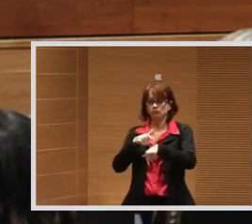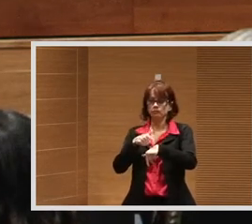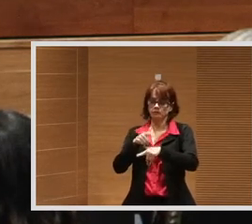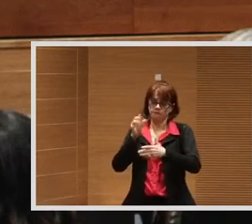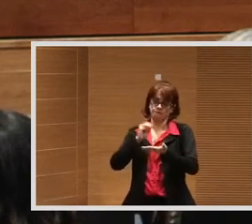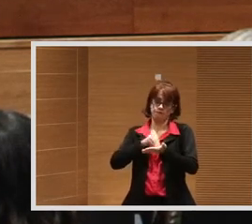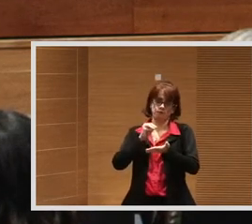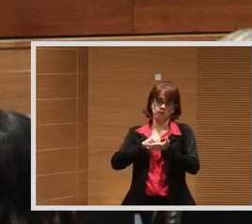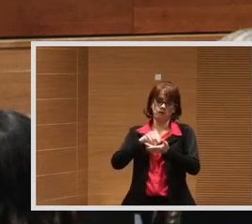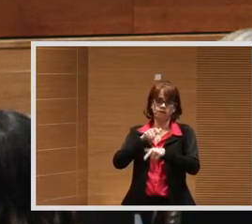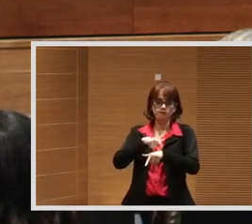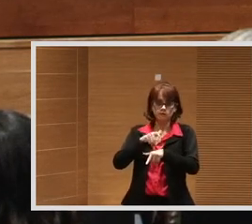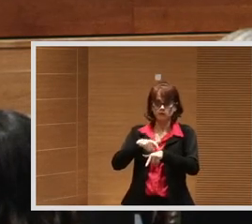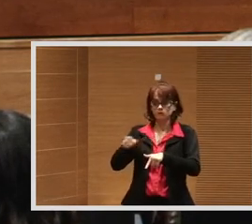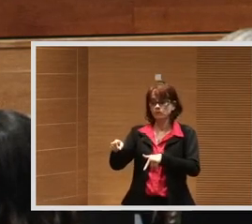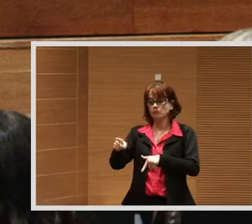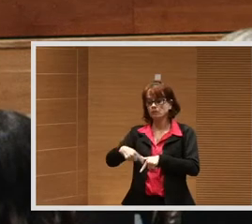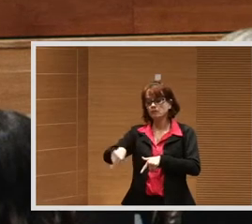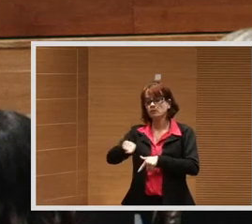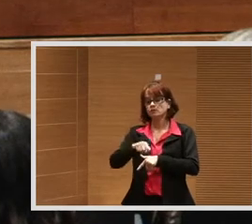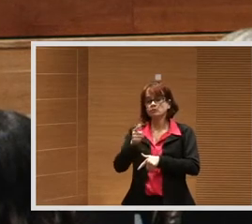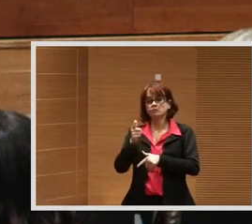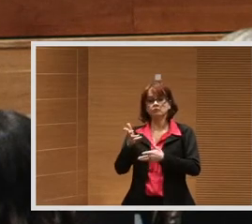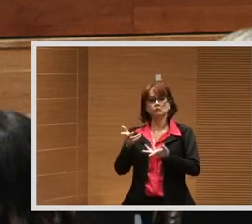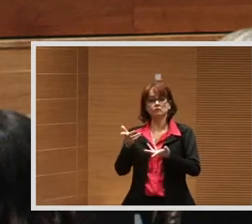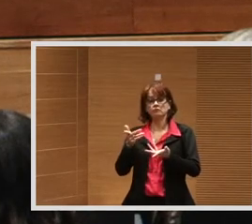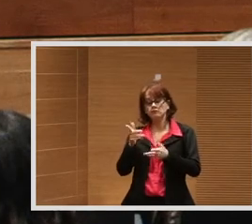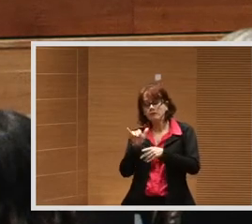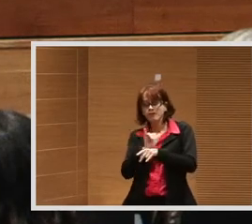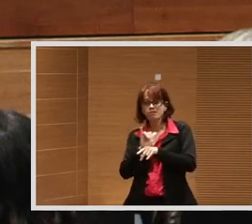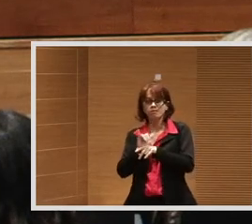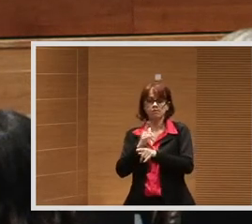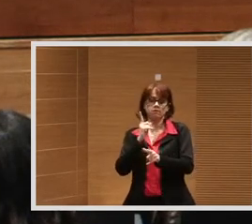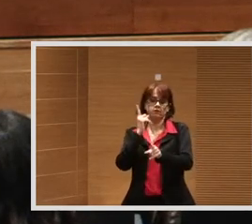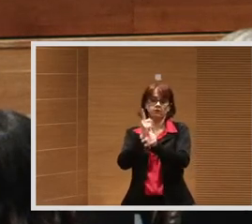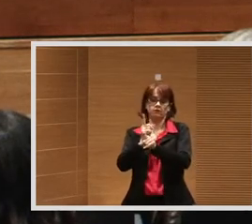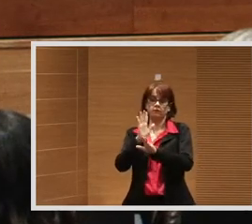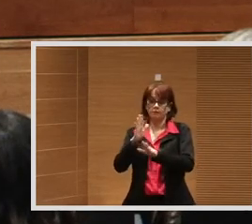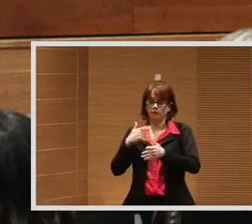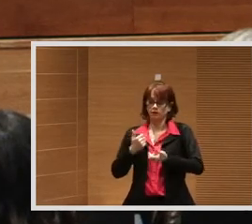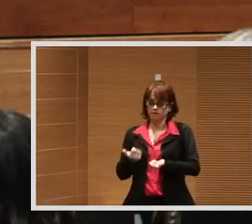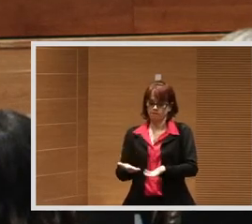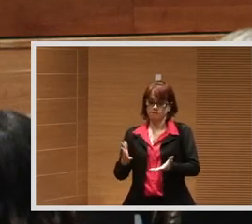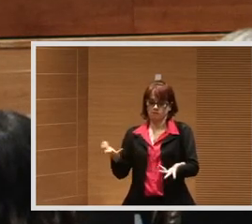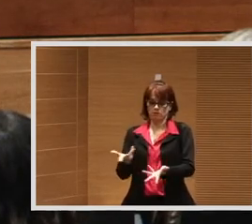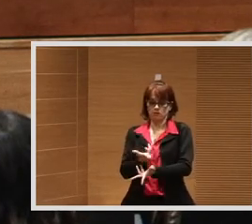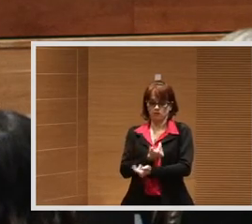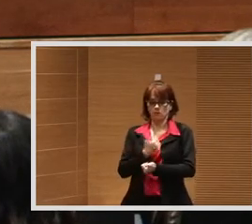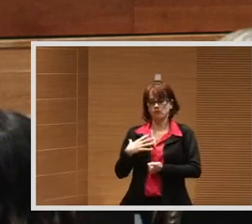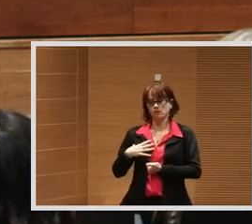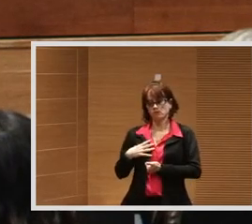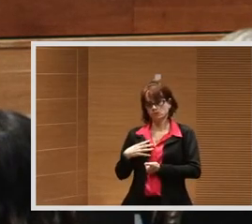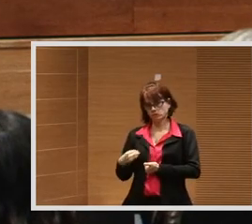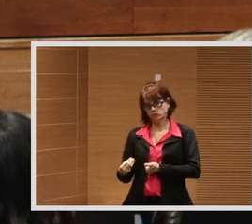que eles conseguiram encontrar, eles ofereceram qualidade para os filhos.